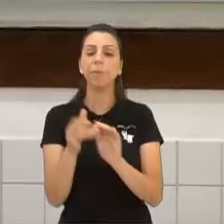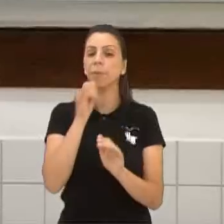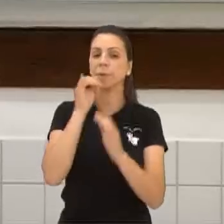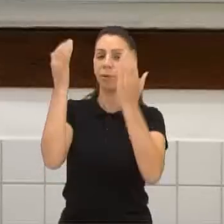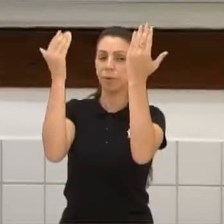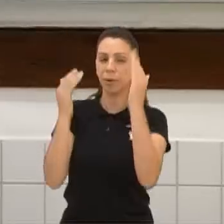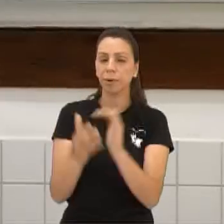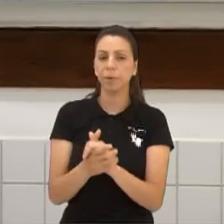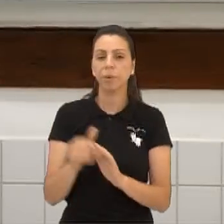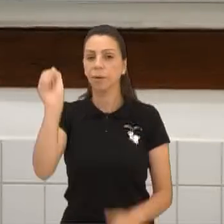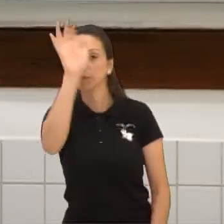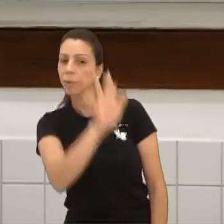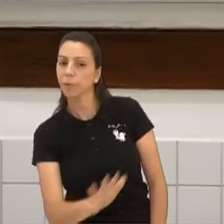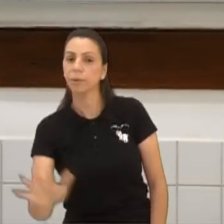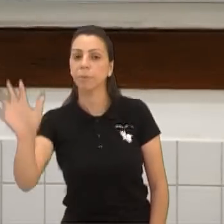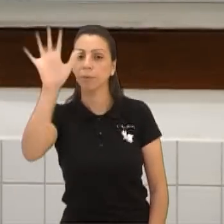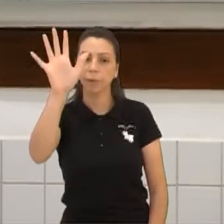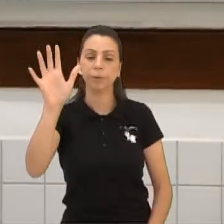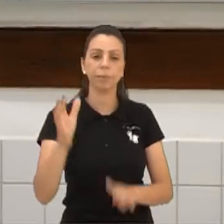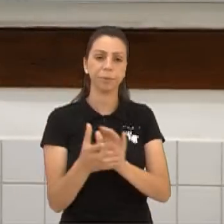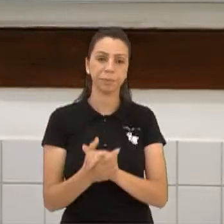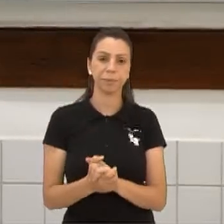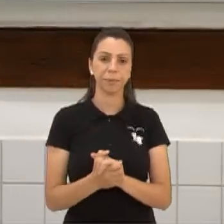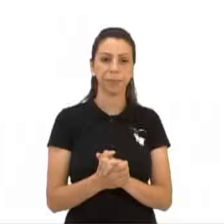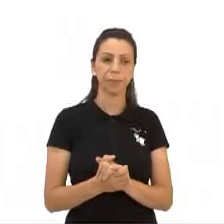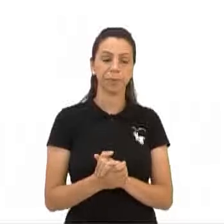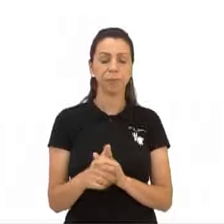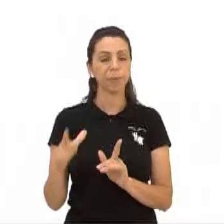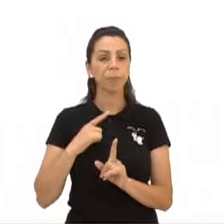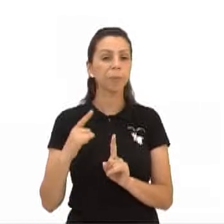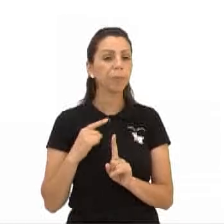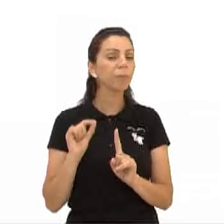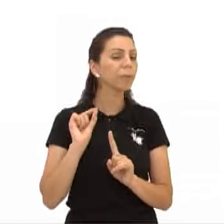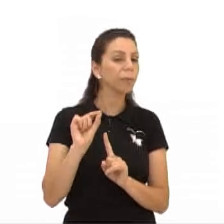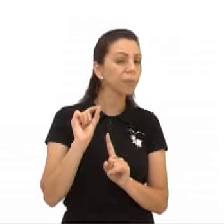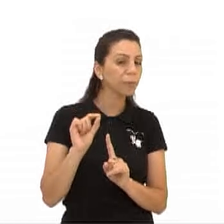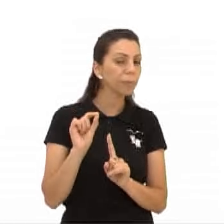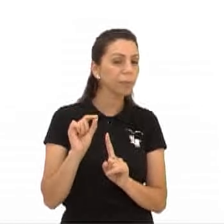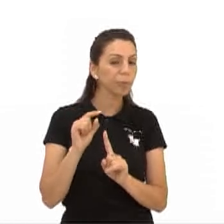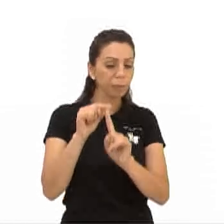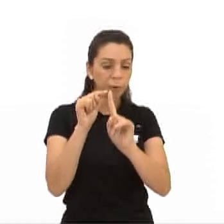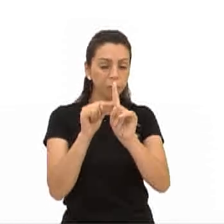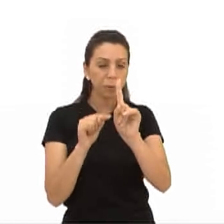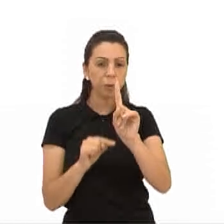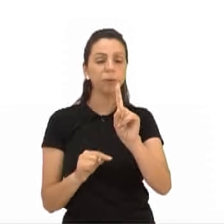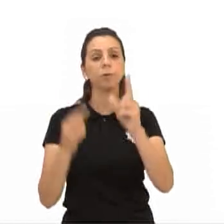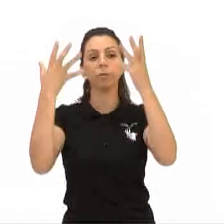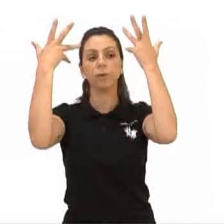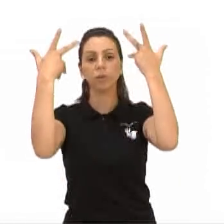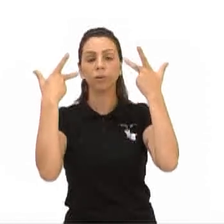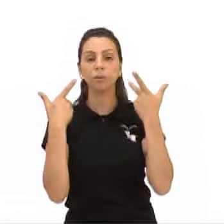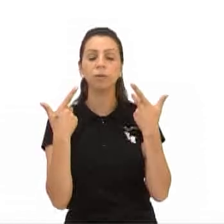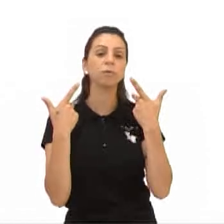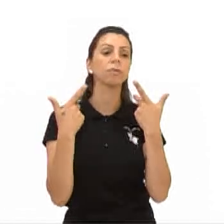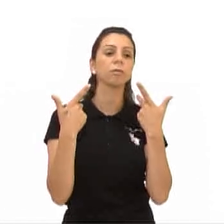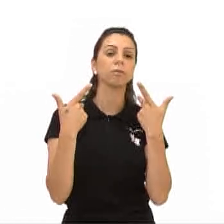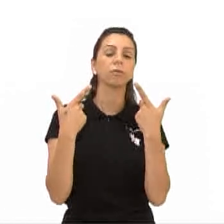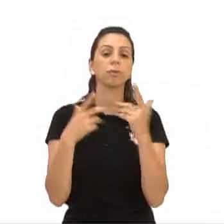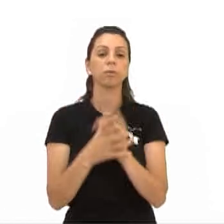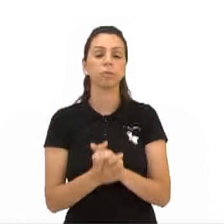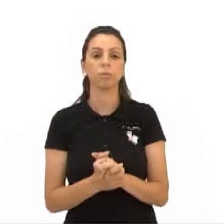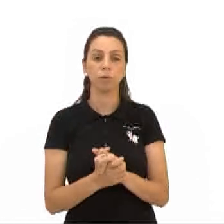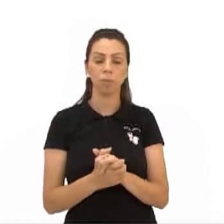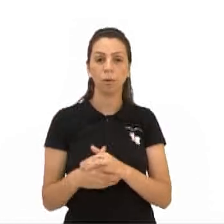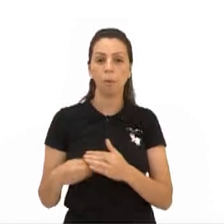olha o desenho, a imagem que eu trouxe. Eu trouxe aqui uma espécie, a ecologia vai entender sobre que aspectos? Sobre